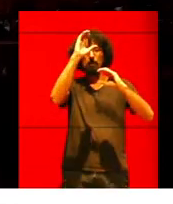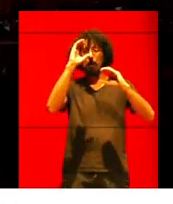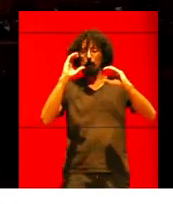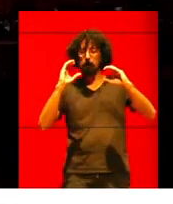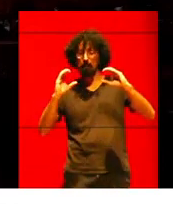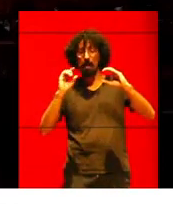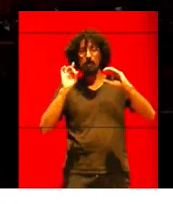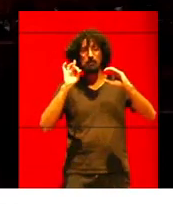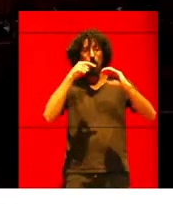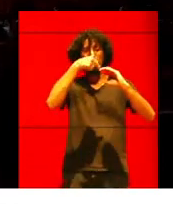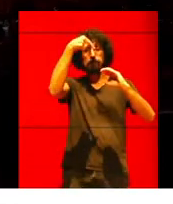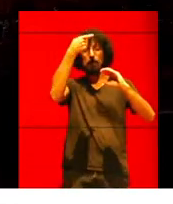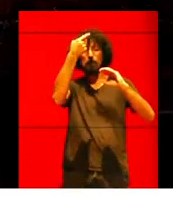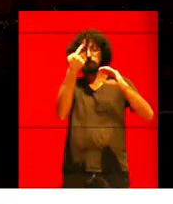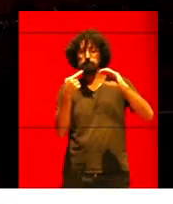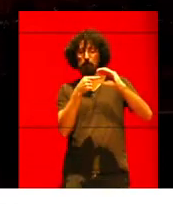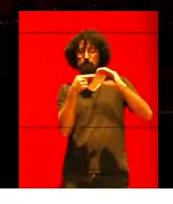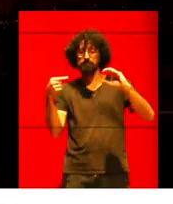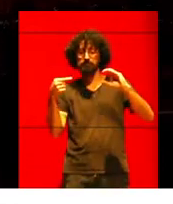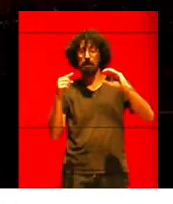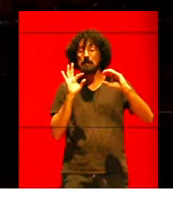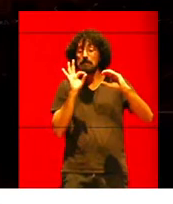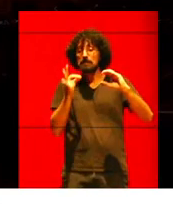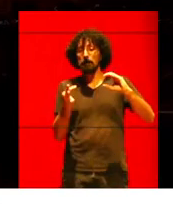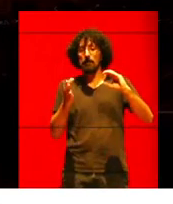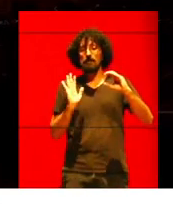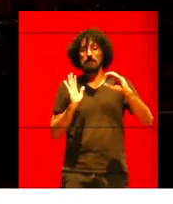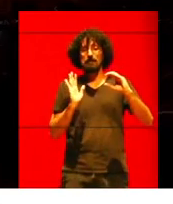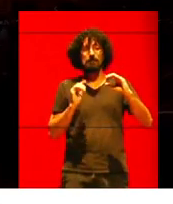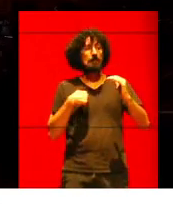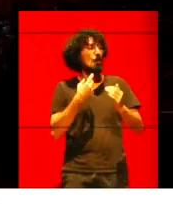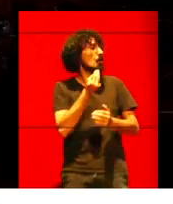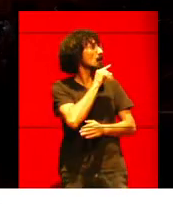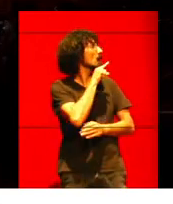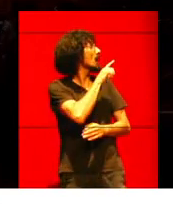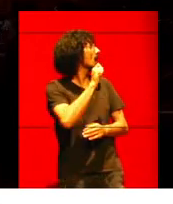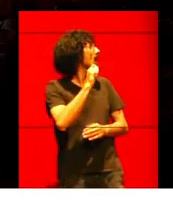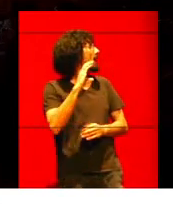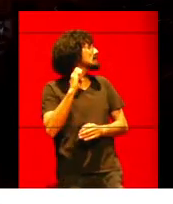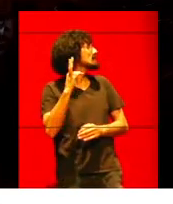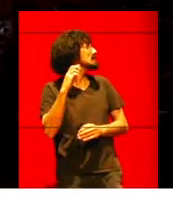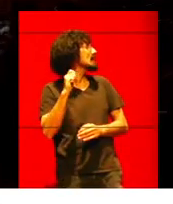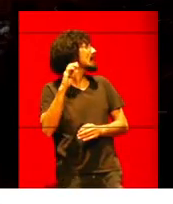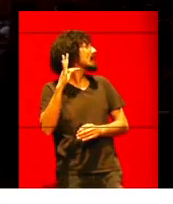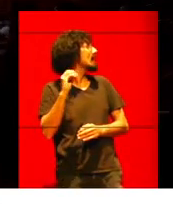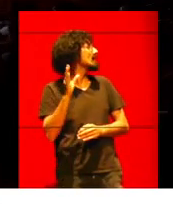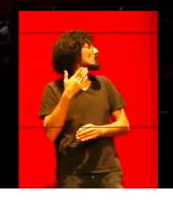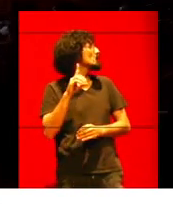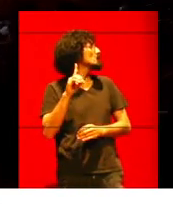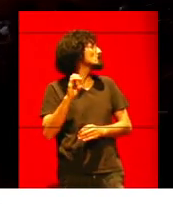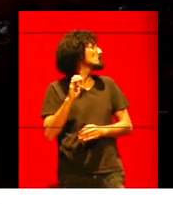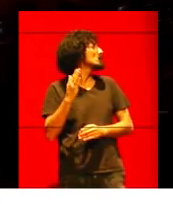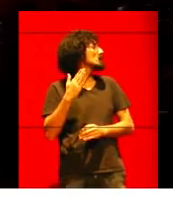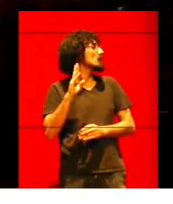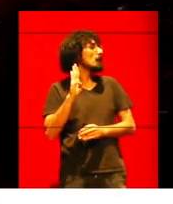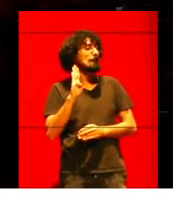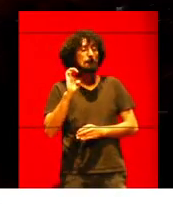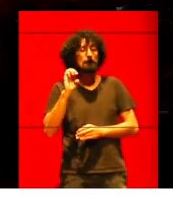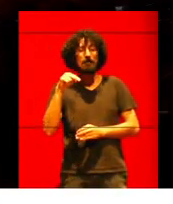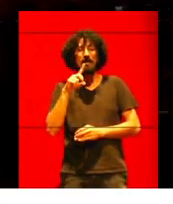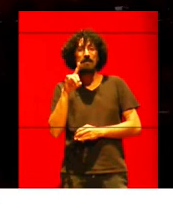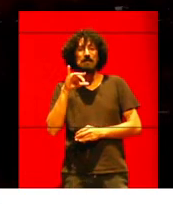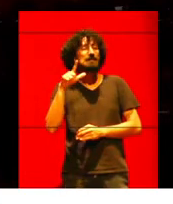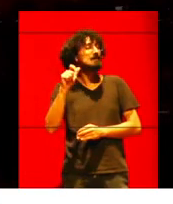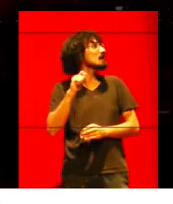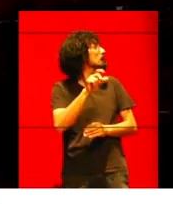Eu coloquei lá, ó, o acetato de benzila. Tá bem aqui, a primeira cadeia. Ela é uma